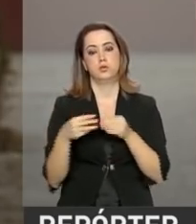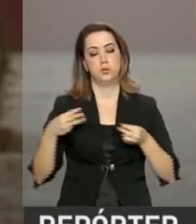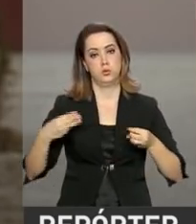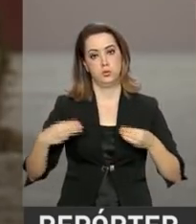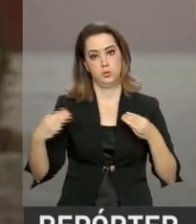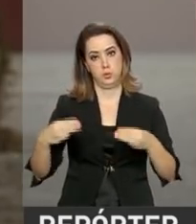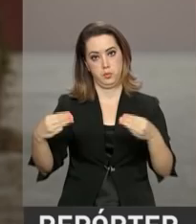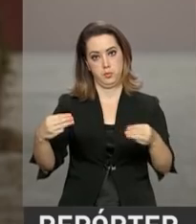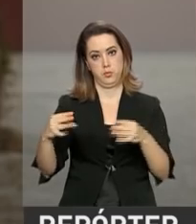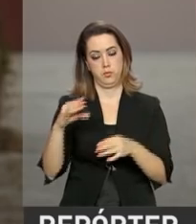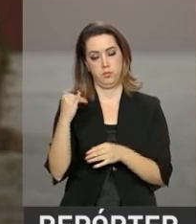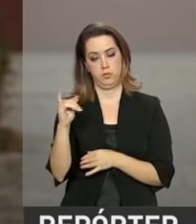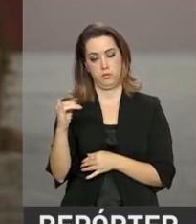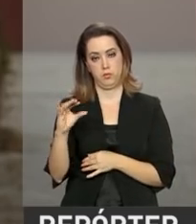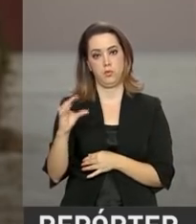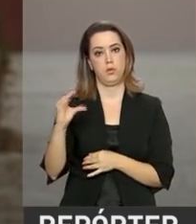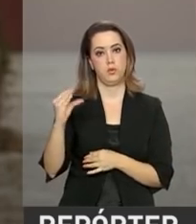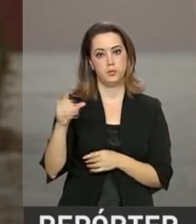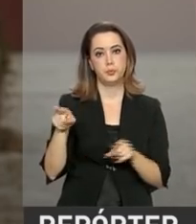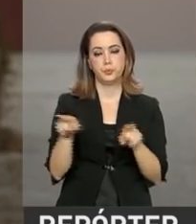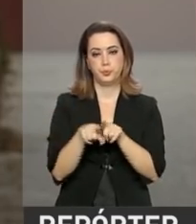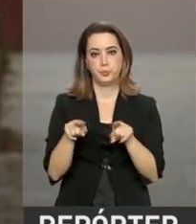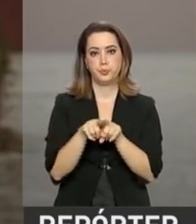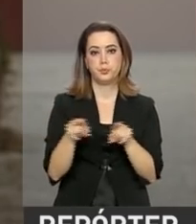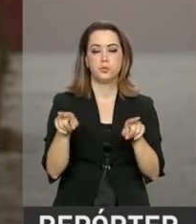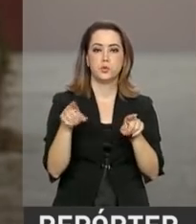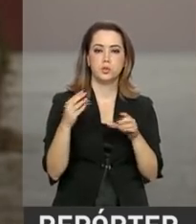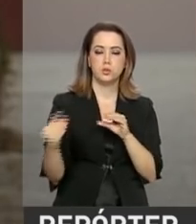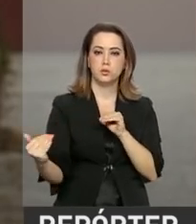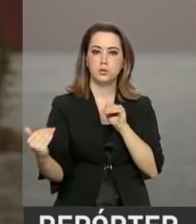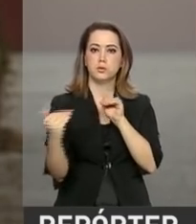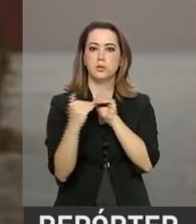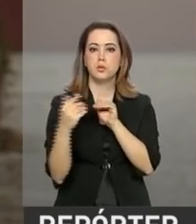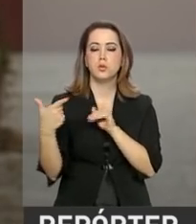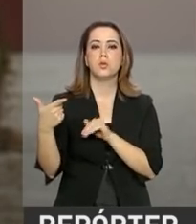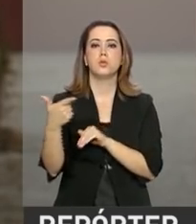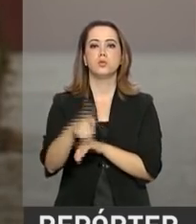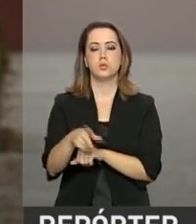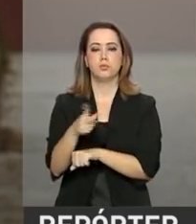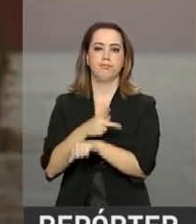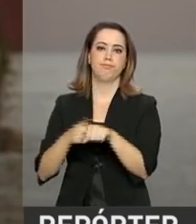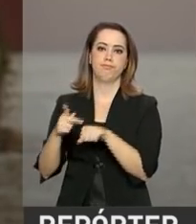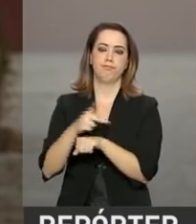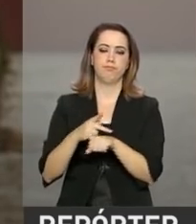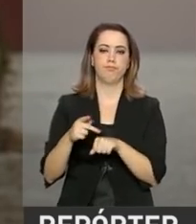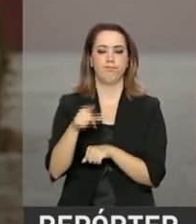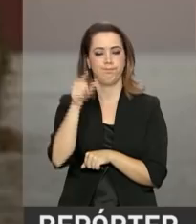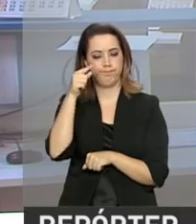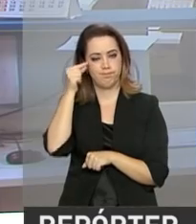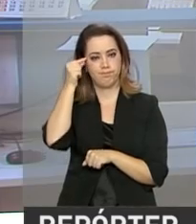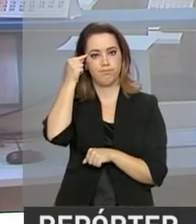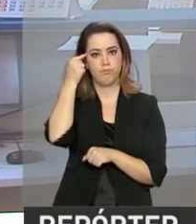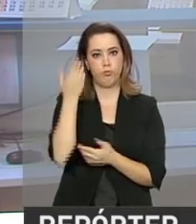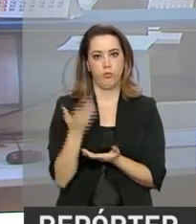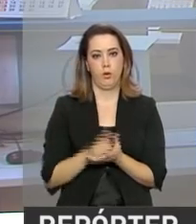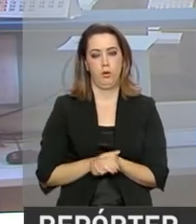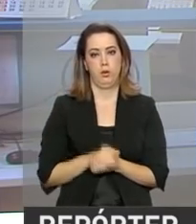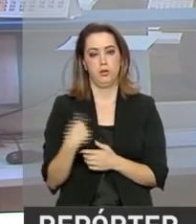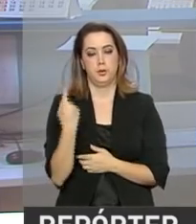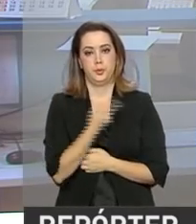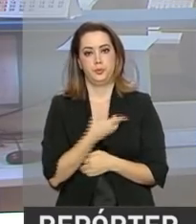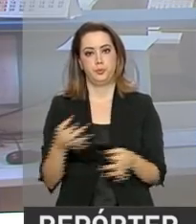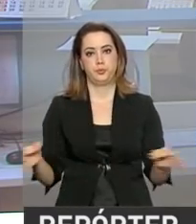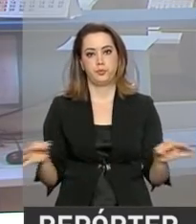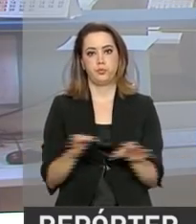e comunicações e a agência de cooperação internacional do Japão de São Paulo Leonardo Meira e nós